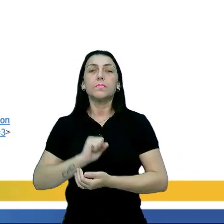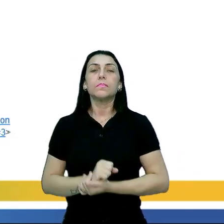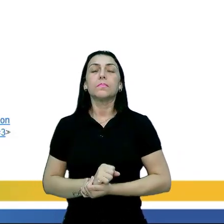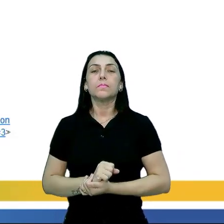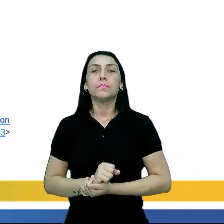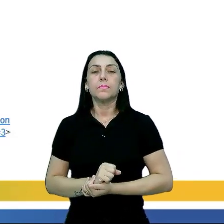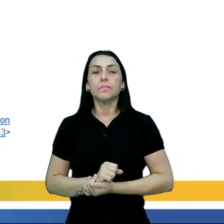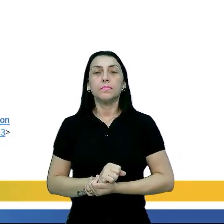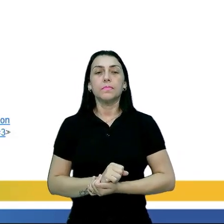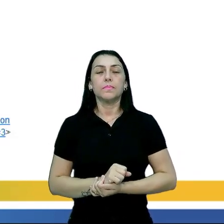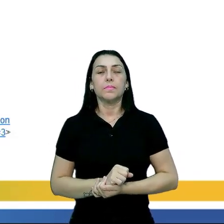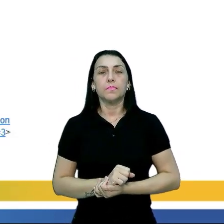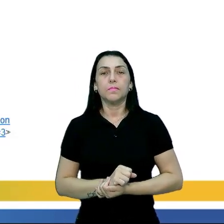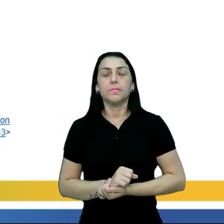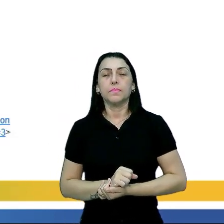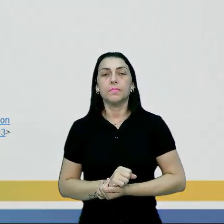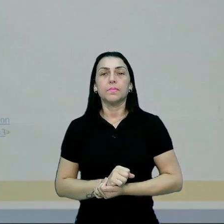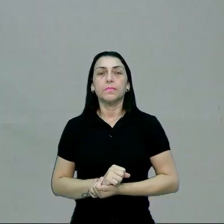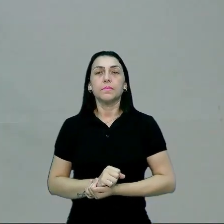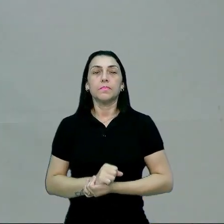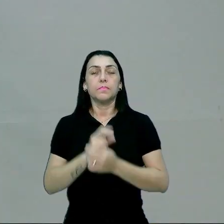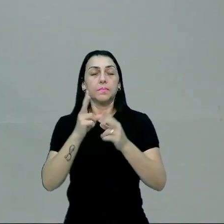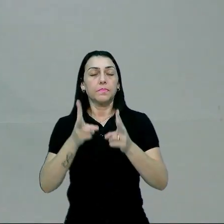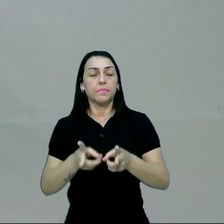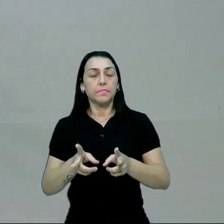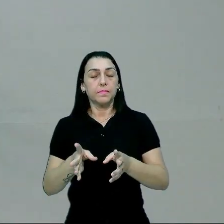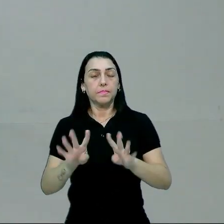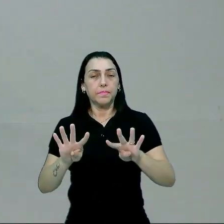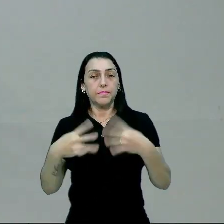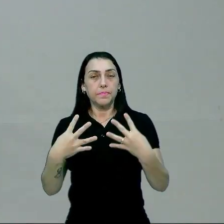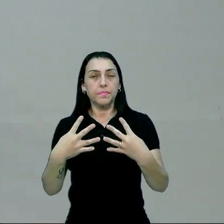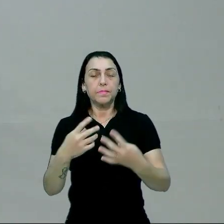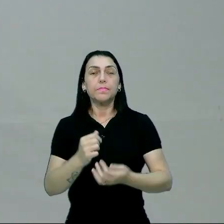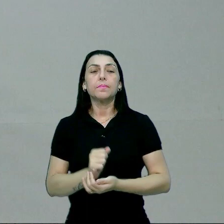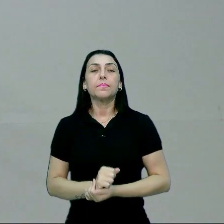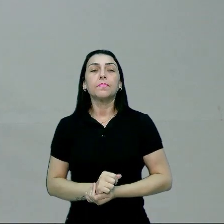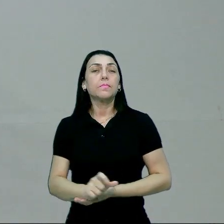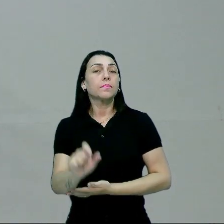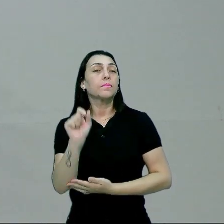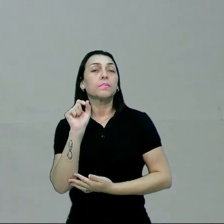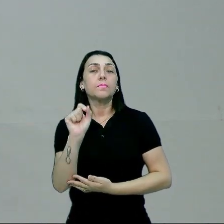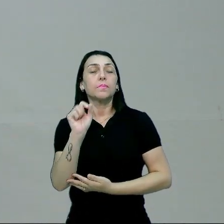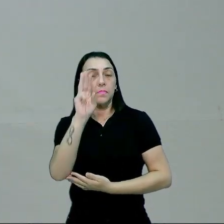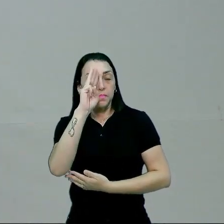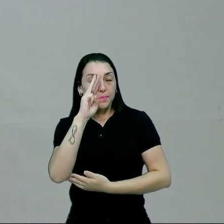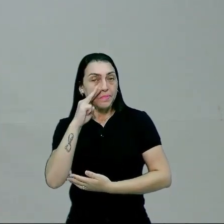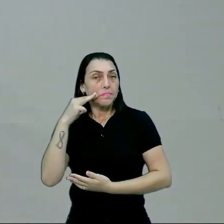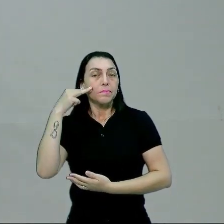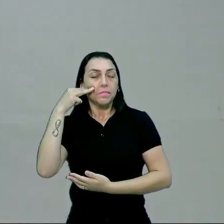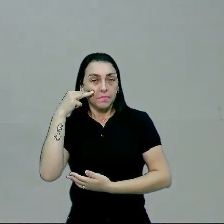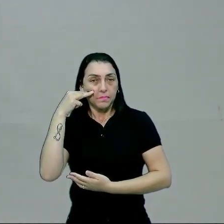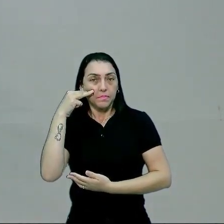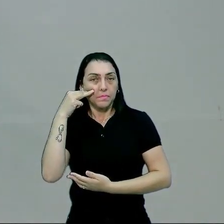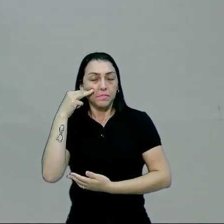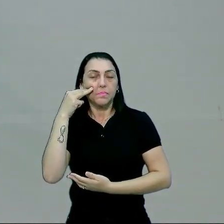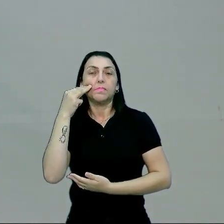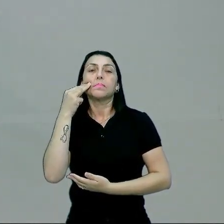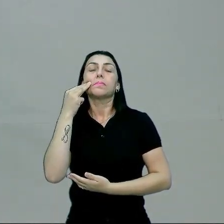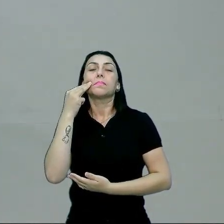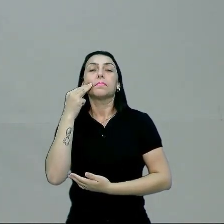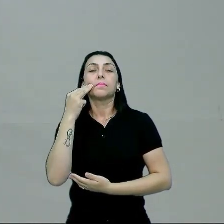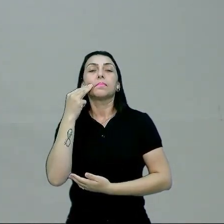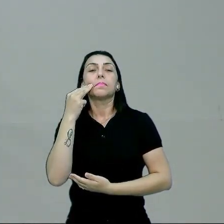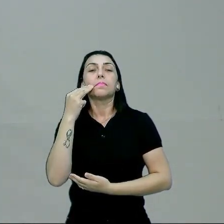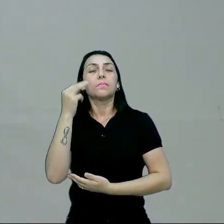a palavra dialético. Então, prestem bem atenção. O que foi que Karl Marx ele se deteve